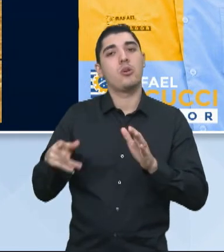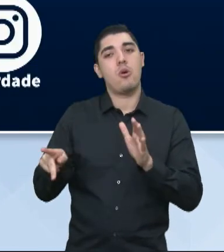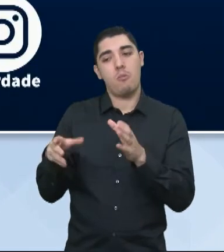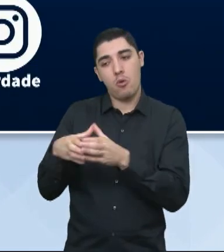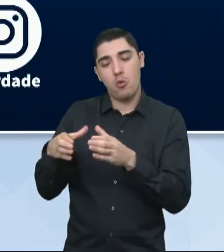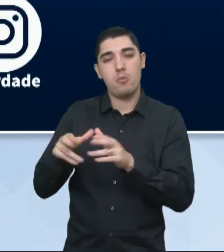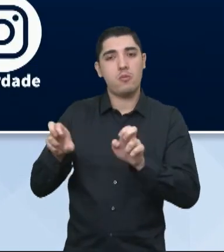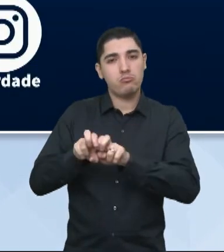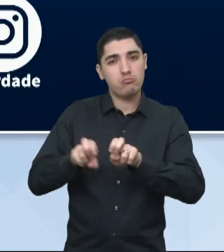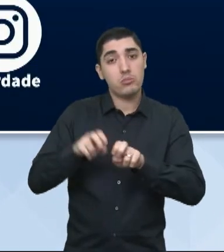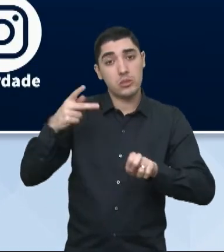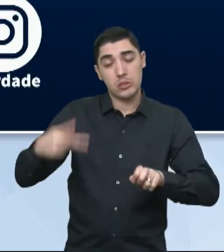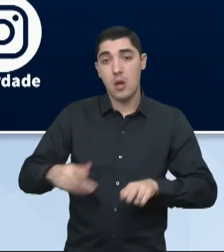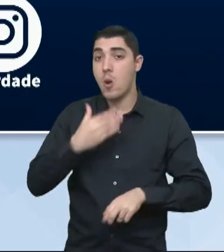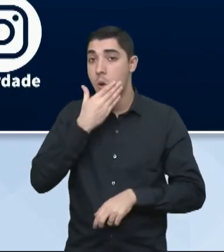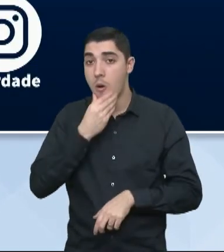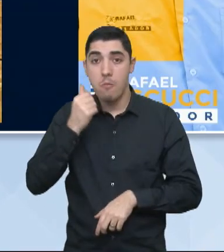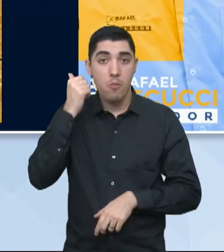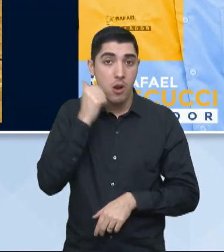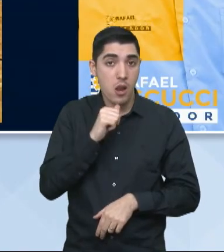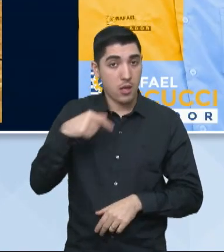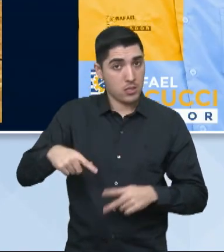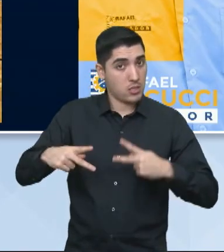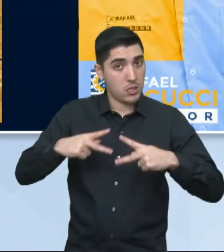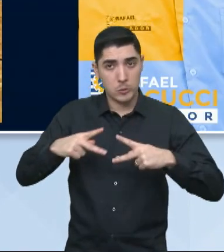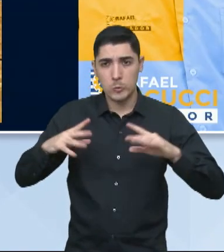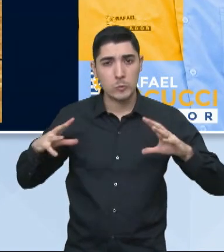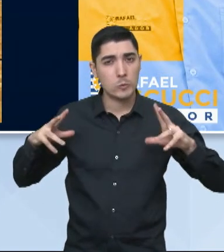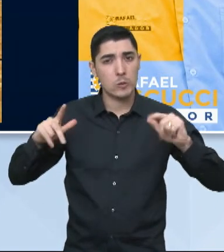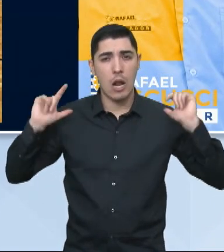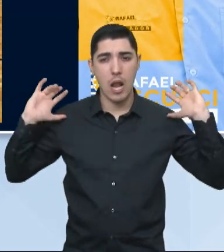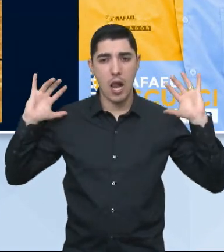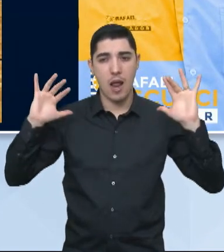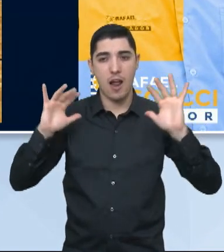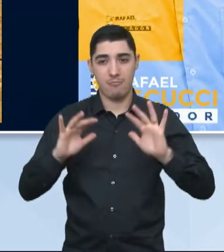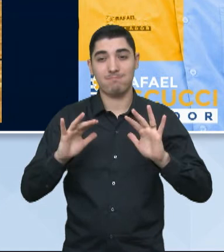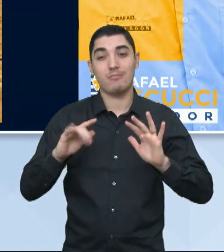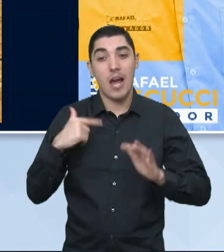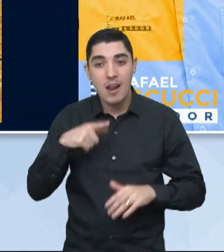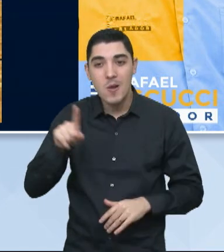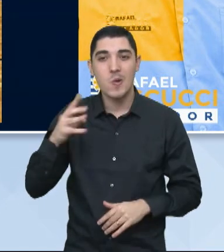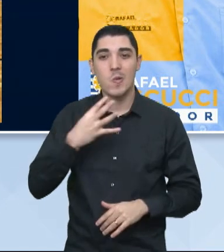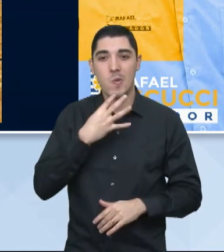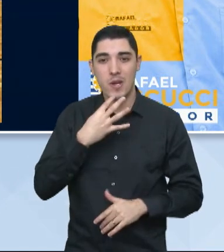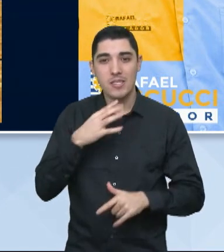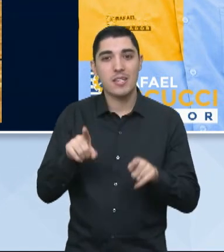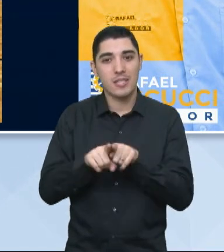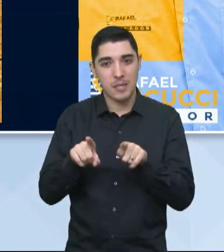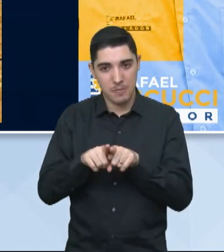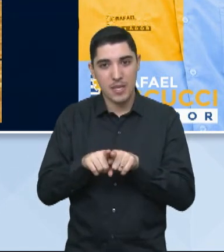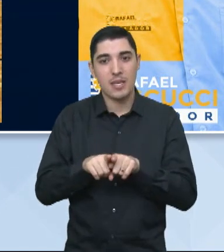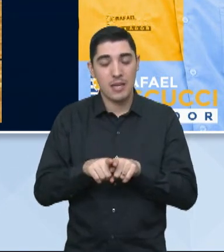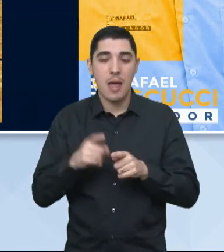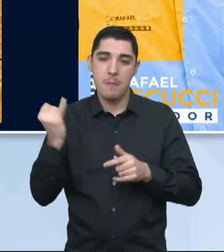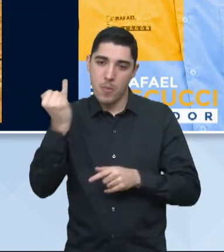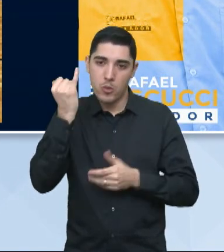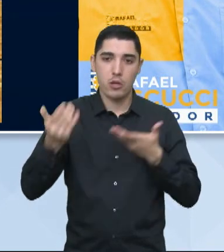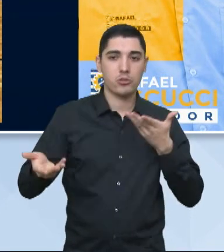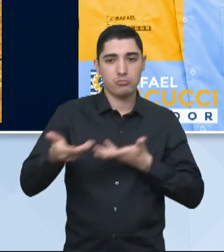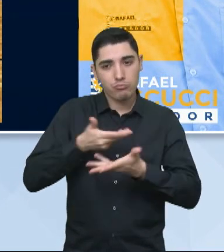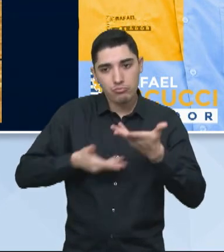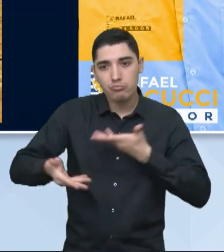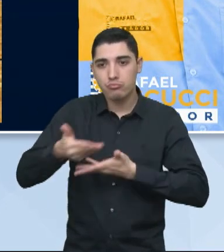feminino e masculino, estava lá, e a gente pôde levar essas crianças para conhecê-los também. É importante essa interação,